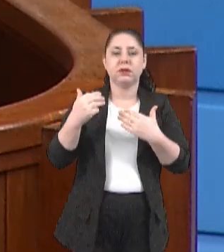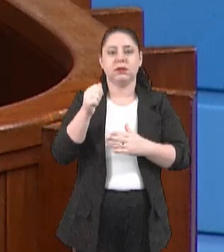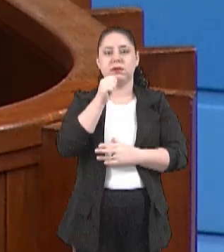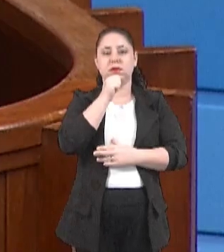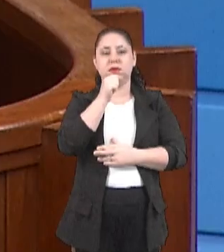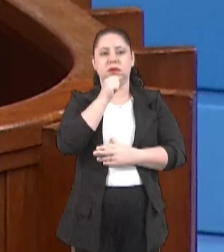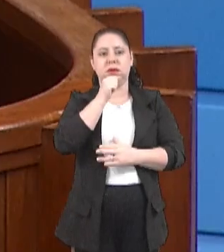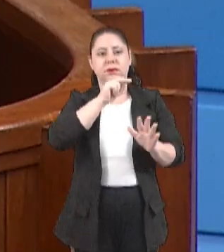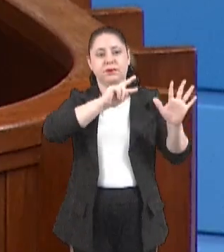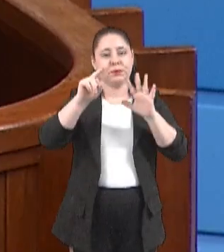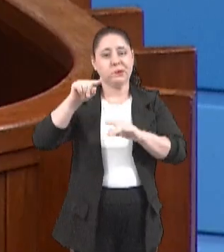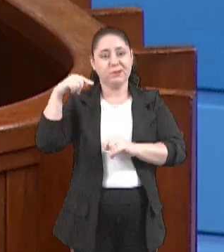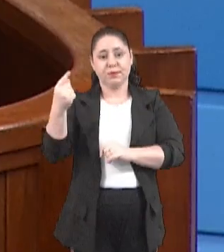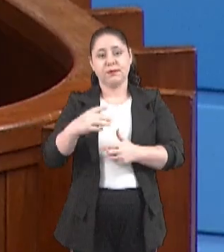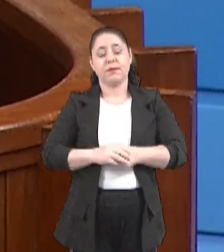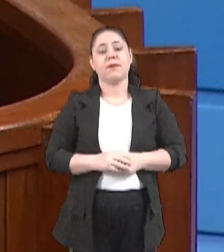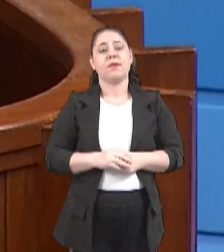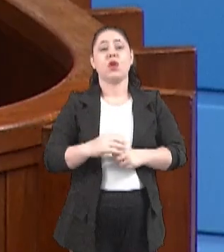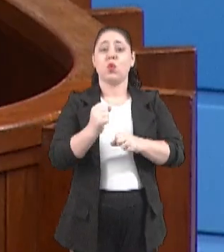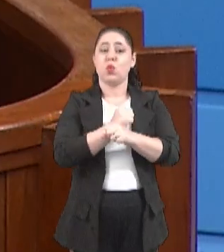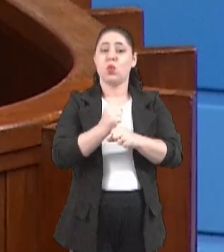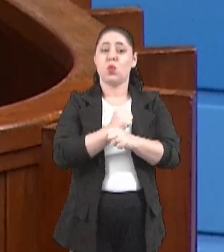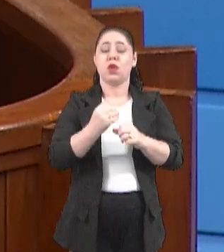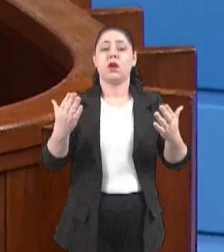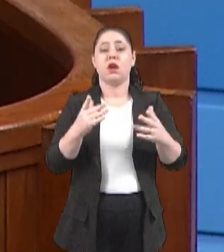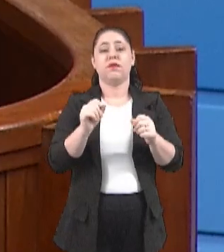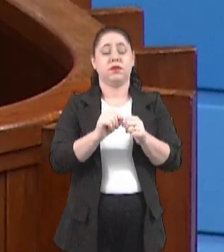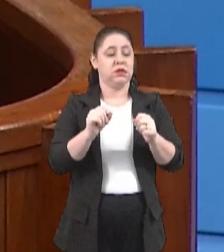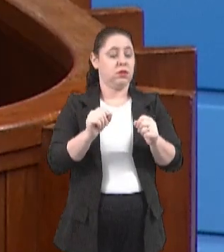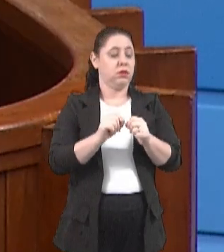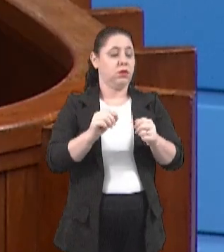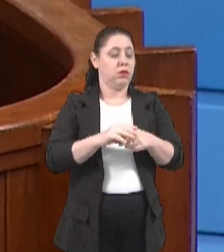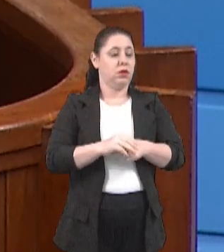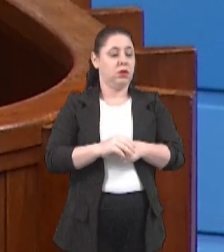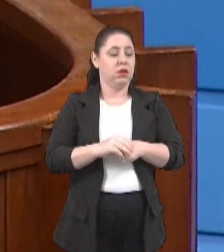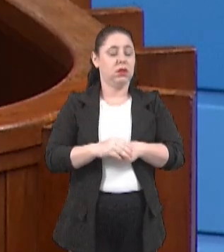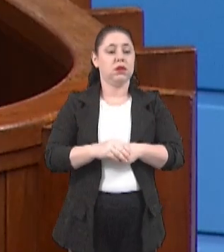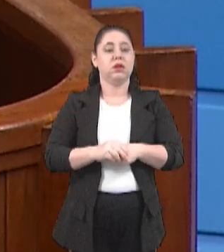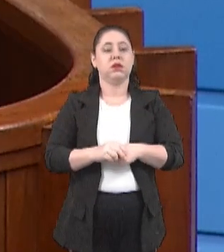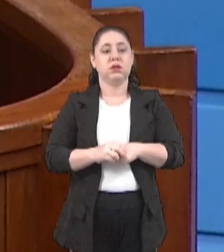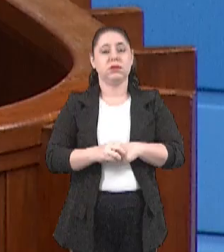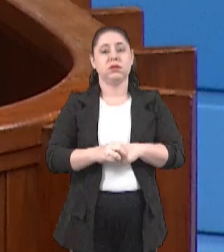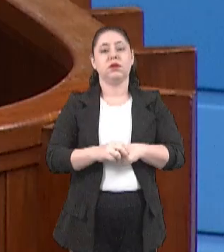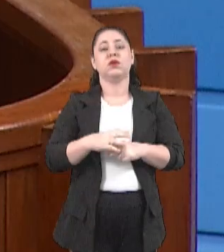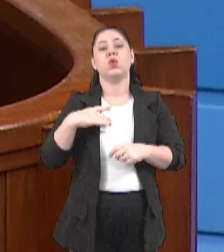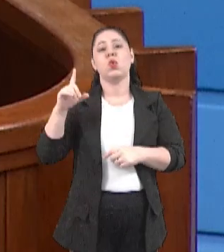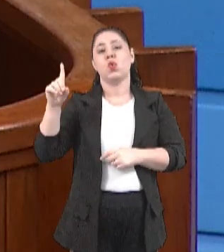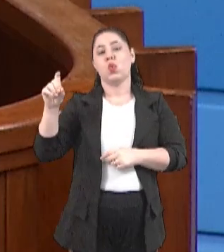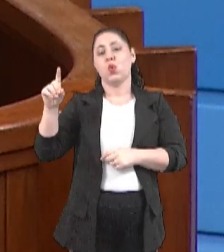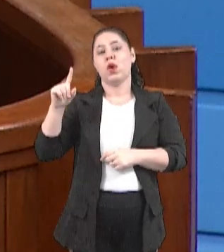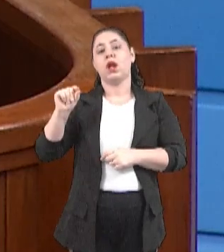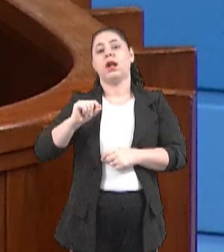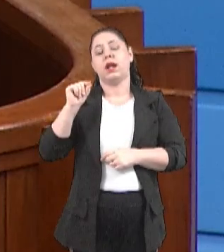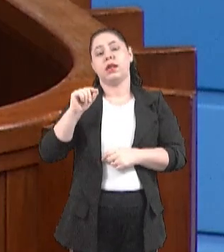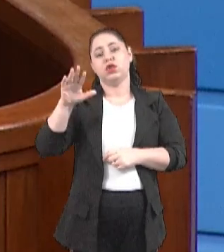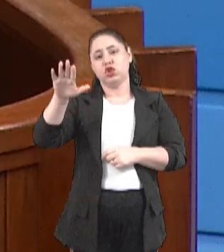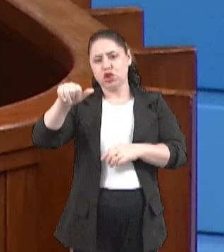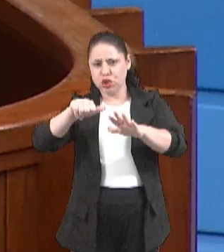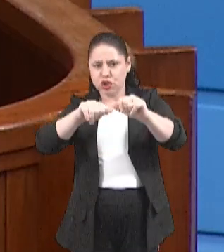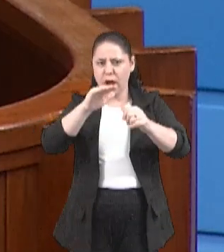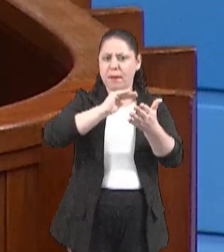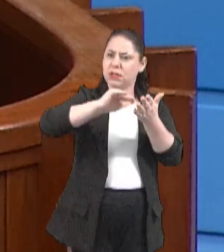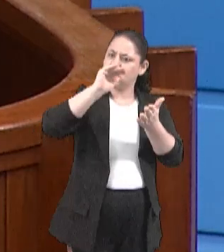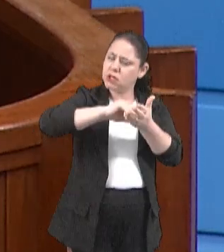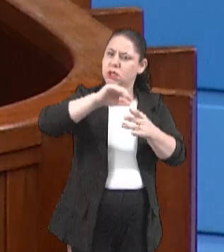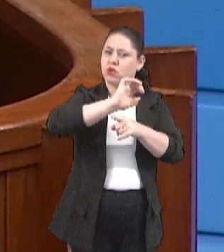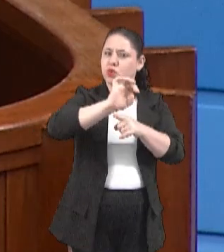no próximo semestre, e esse ano nós vamos fazer muitas discussões ainda, em Dourados especificamente. Vamos chamar a Secretaria